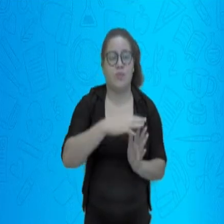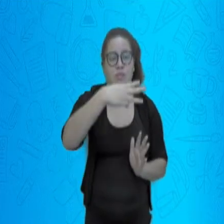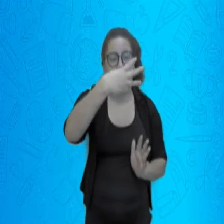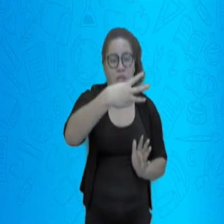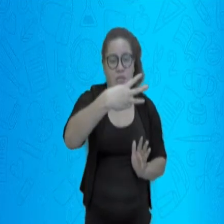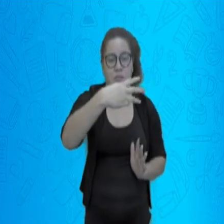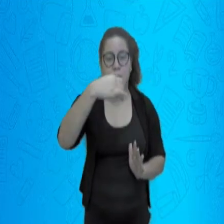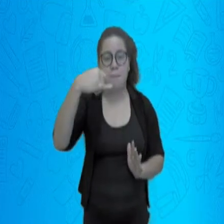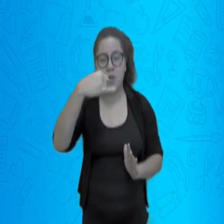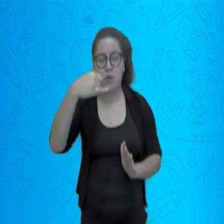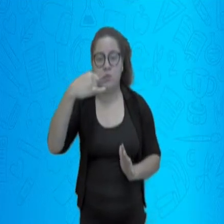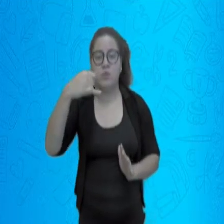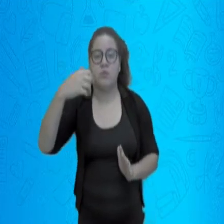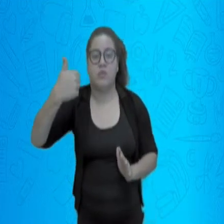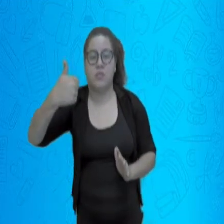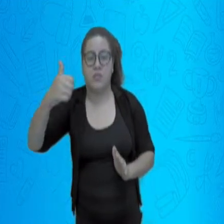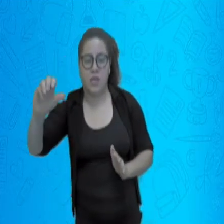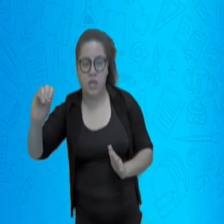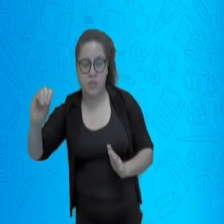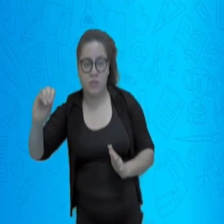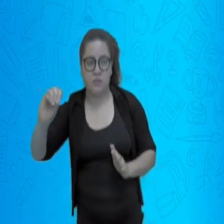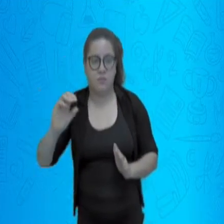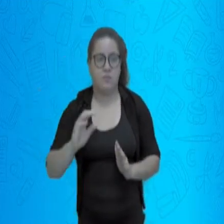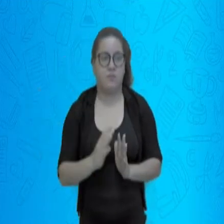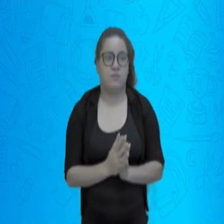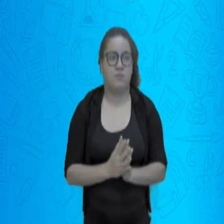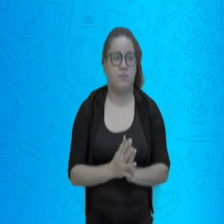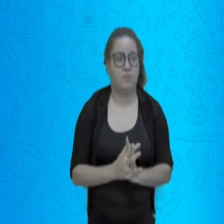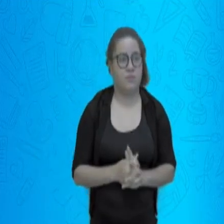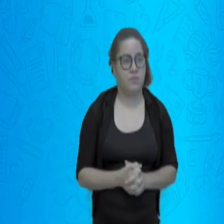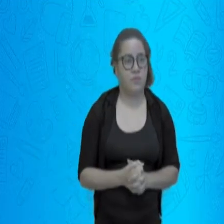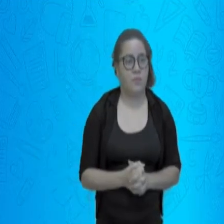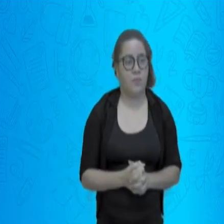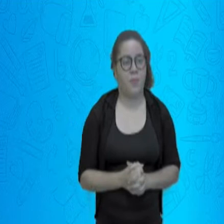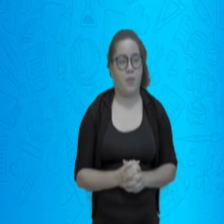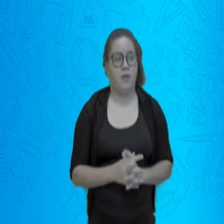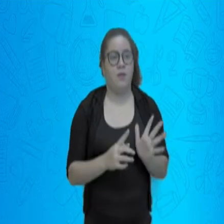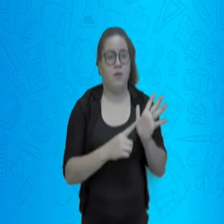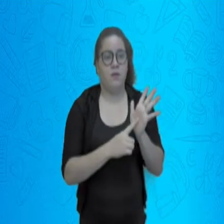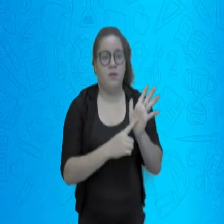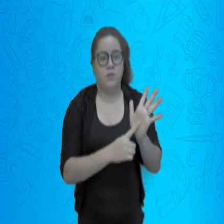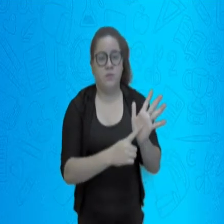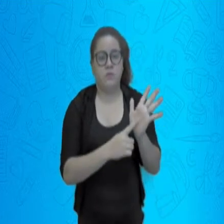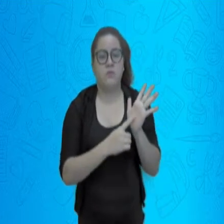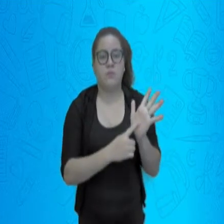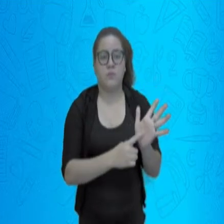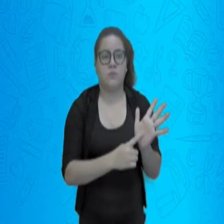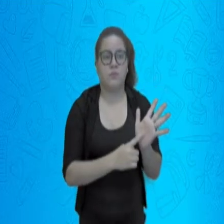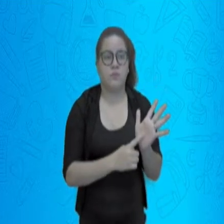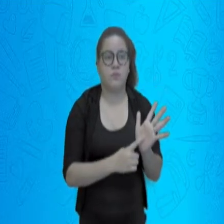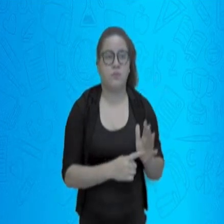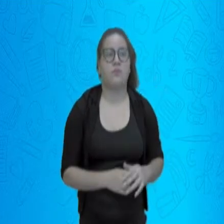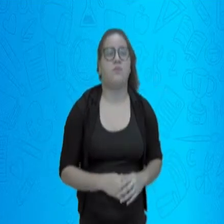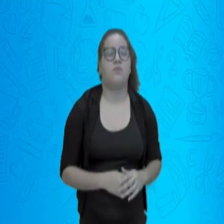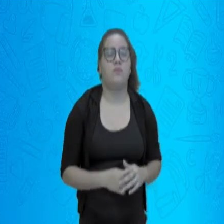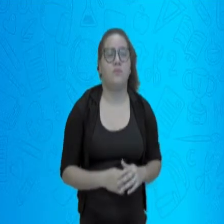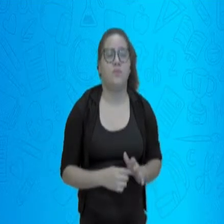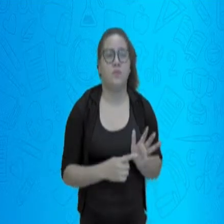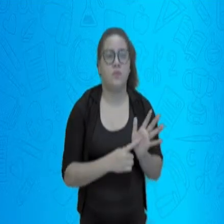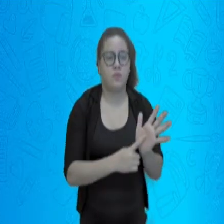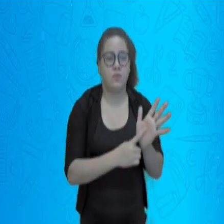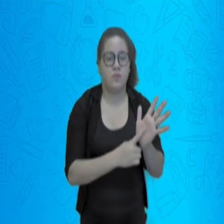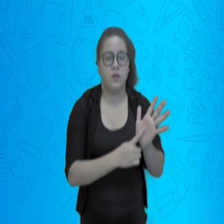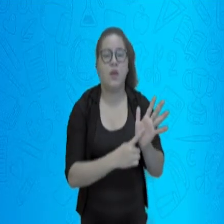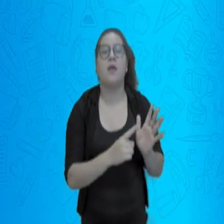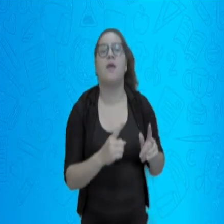10. Aqui mostrou, né, que representando 3 menos 10, 3, o